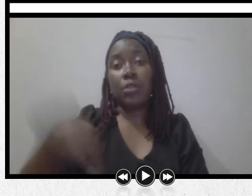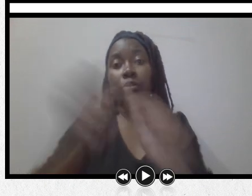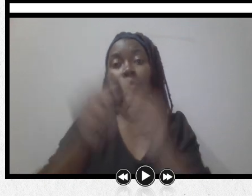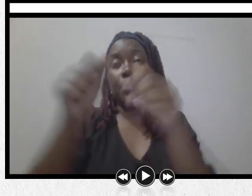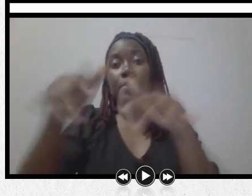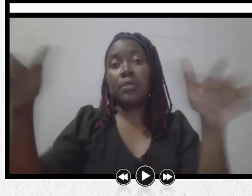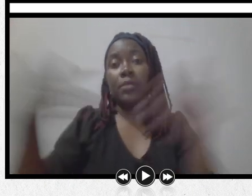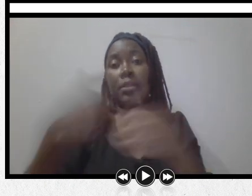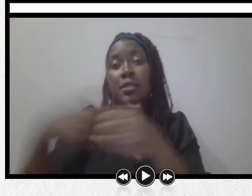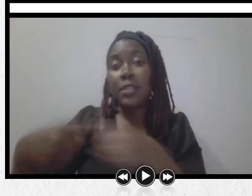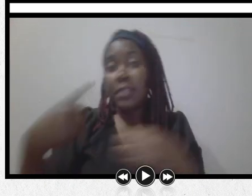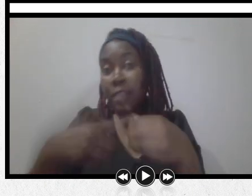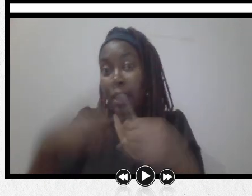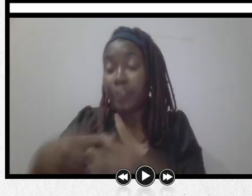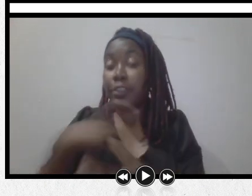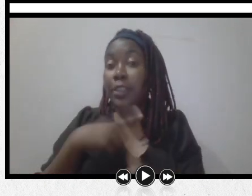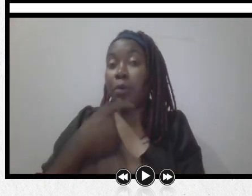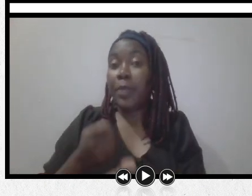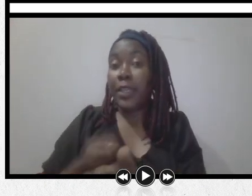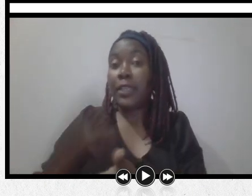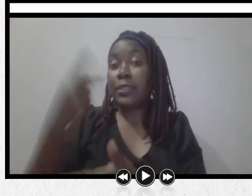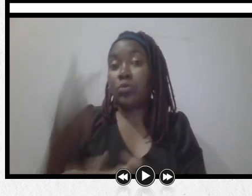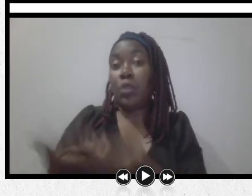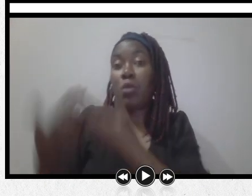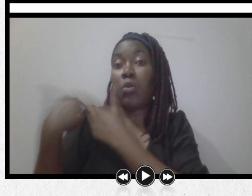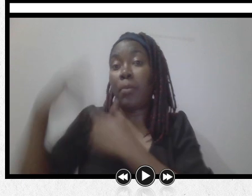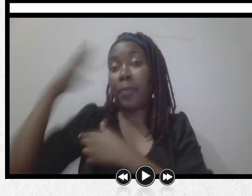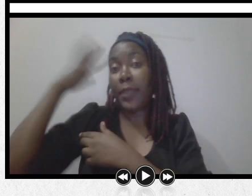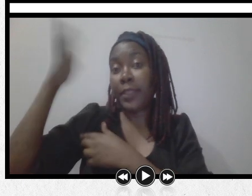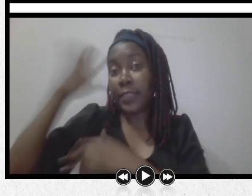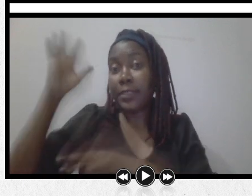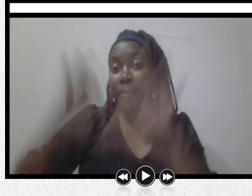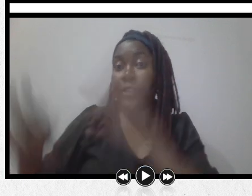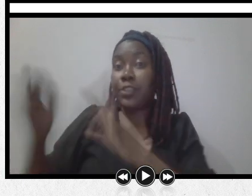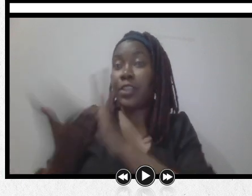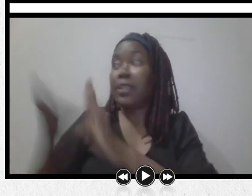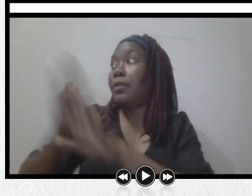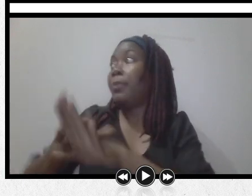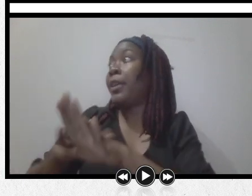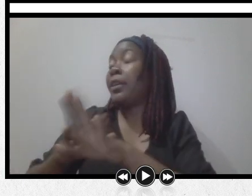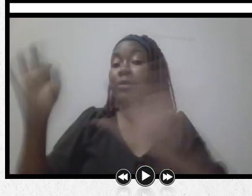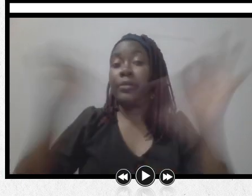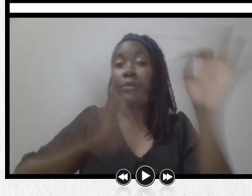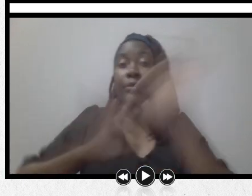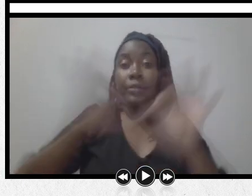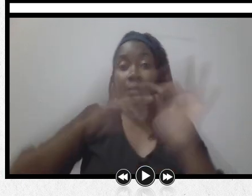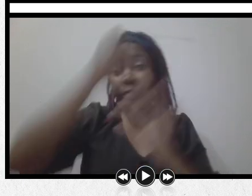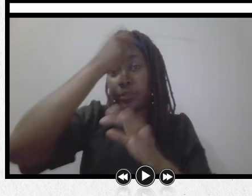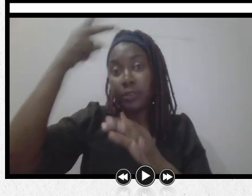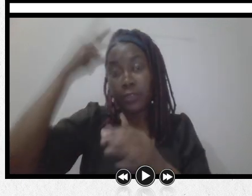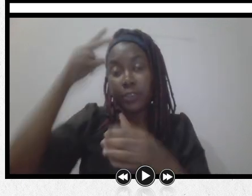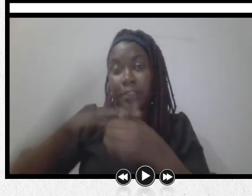toda cidade tem como primeira obrigação de sua competência se planejar através do plano municipal de saneamento.